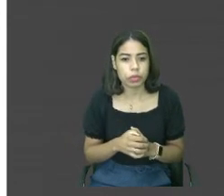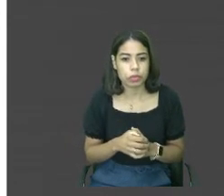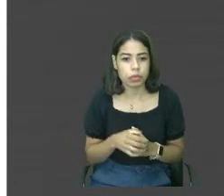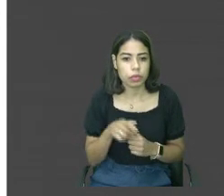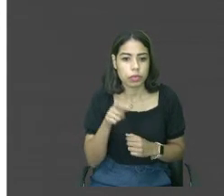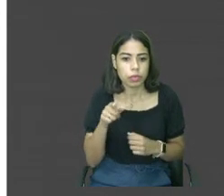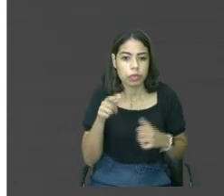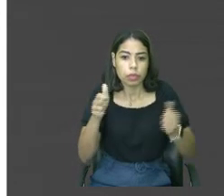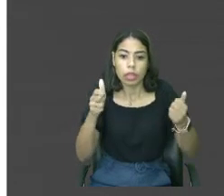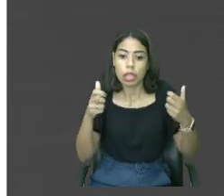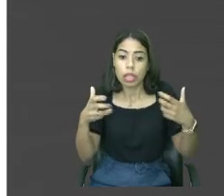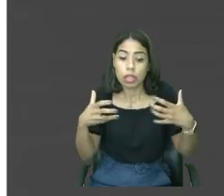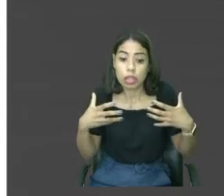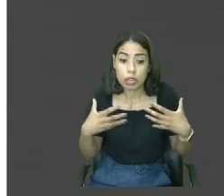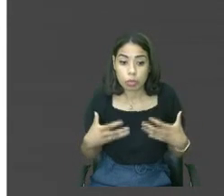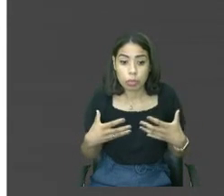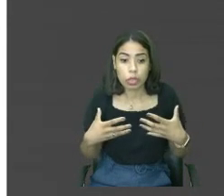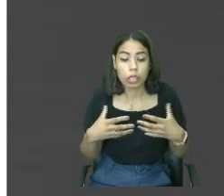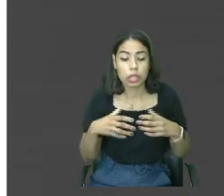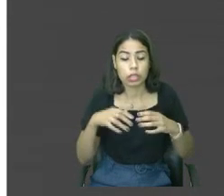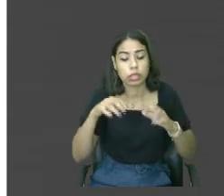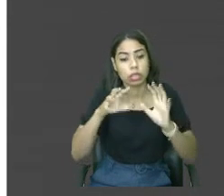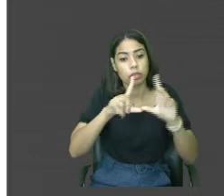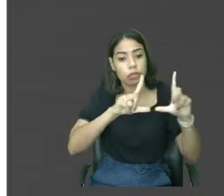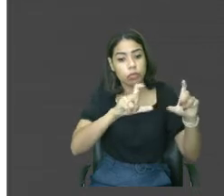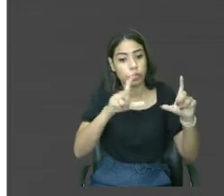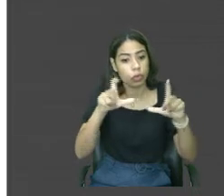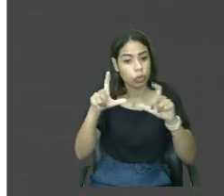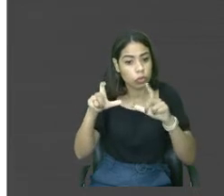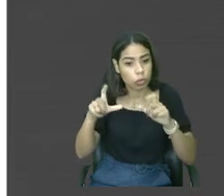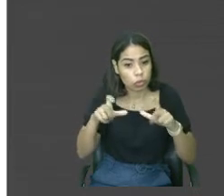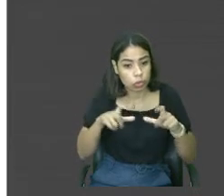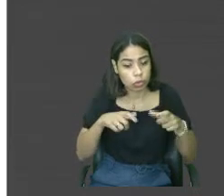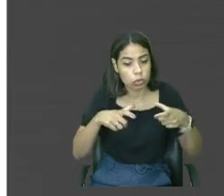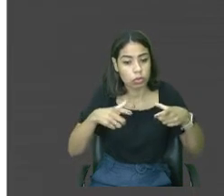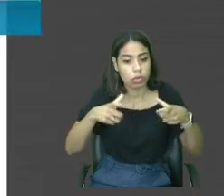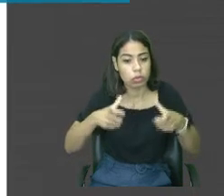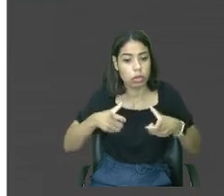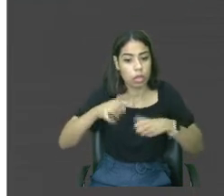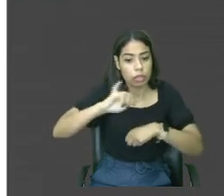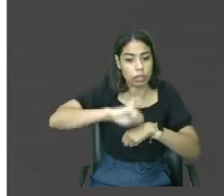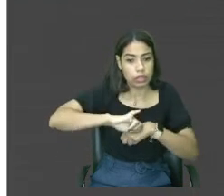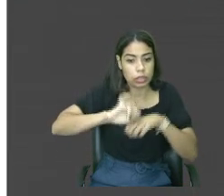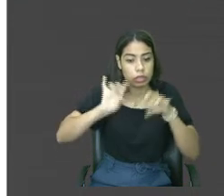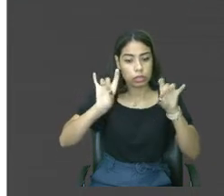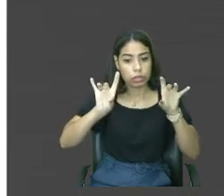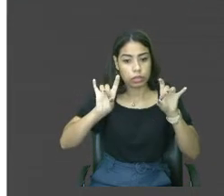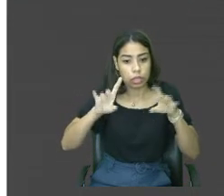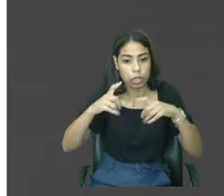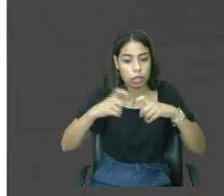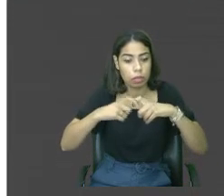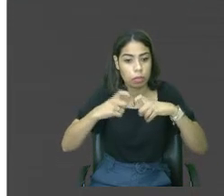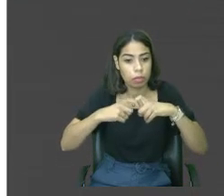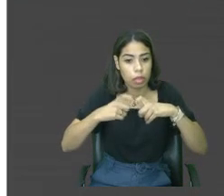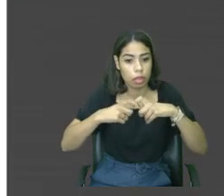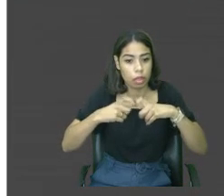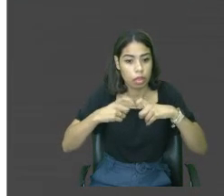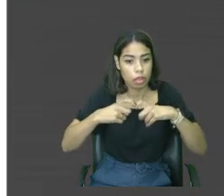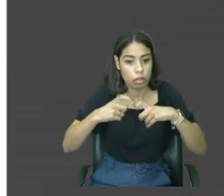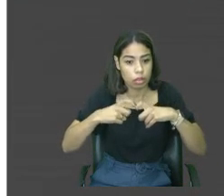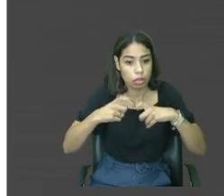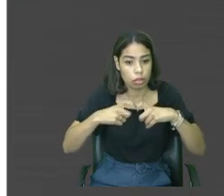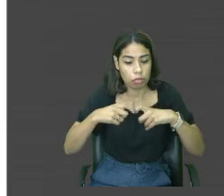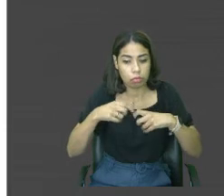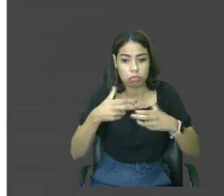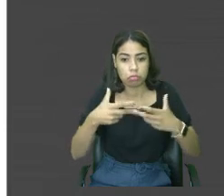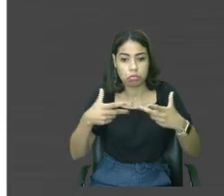Aqui também algumas fotos lá do Centro de Especialidades Médicas, uma foto com alguns equipamentos novos de